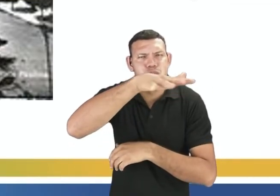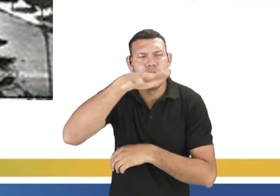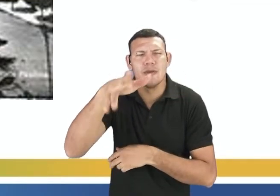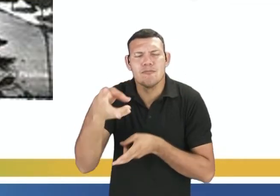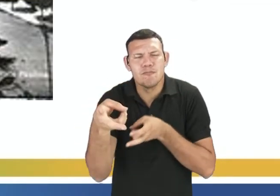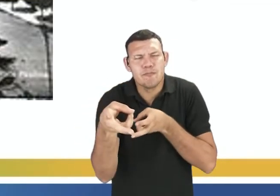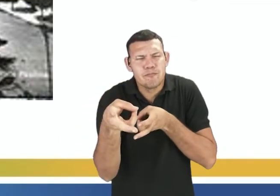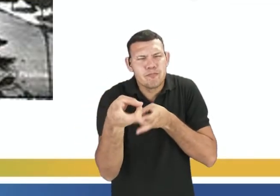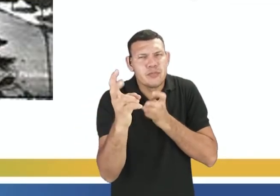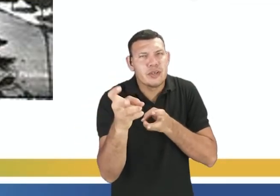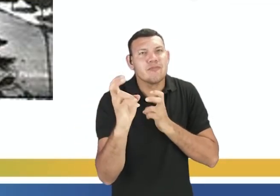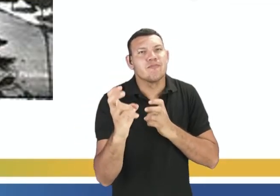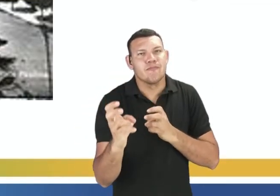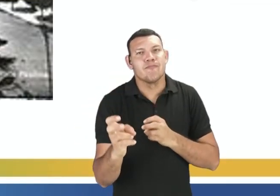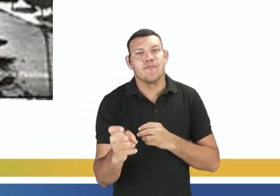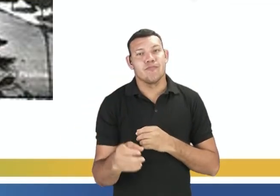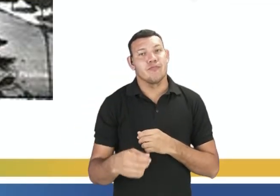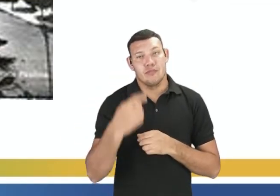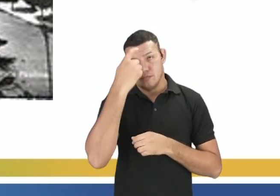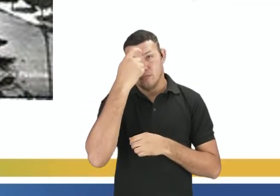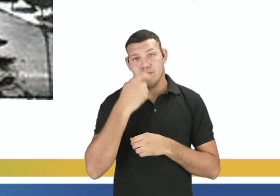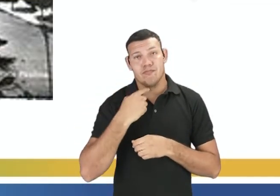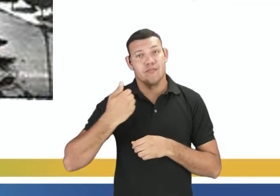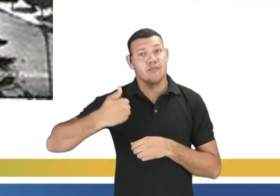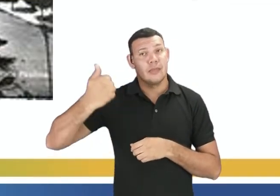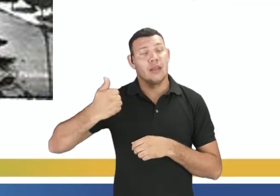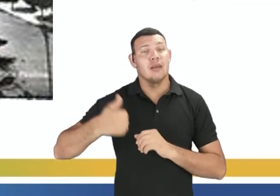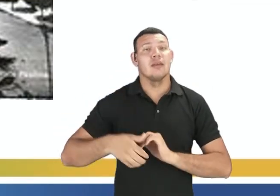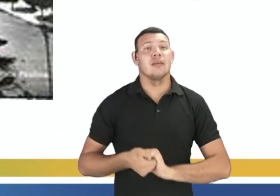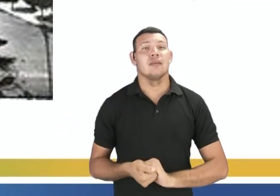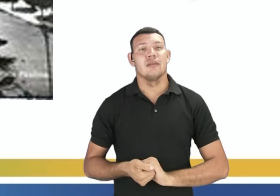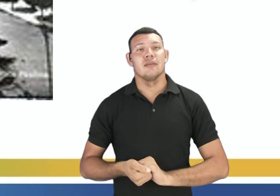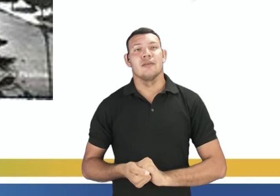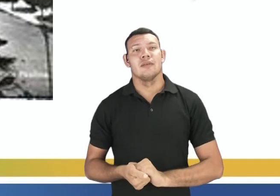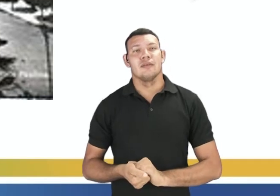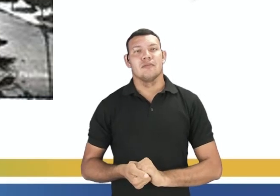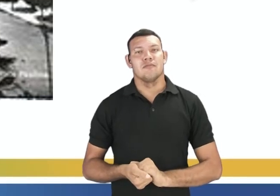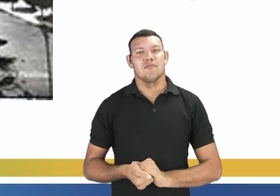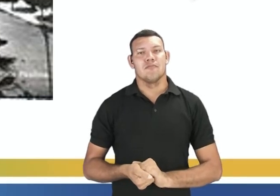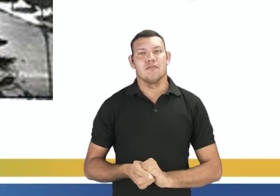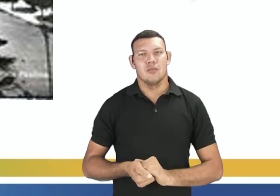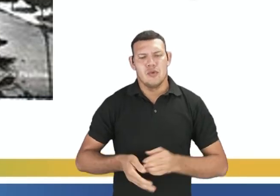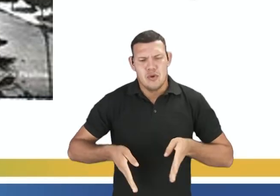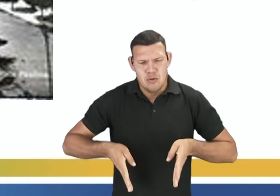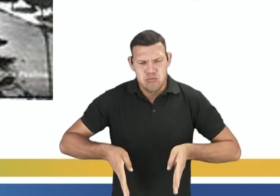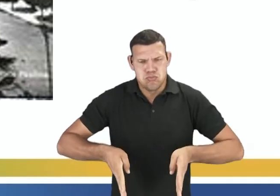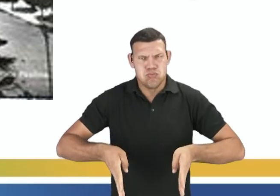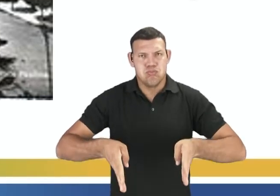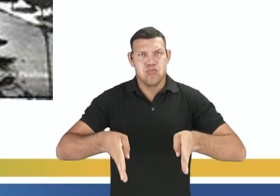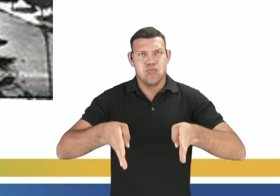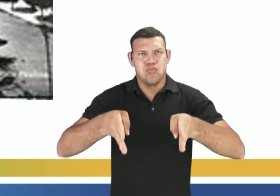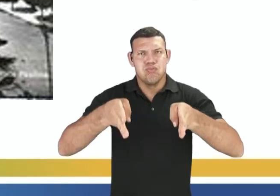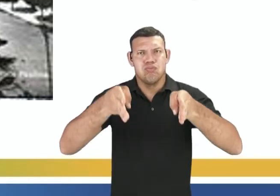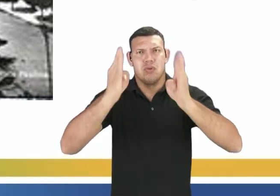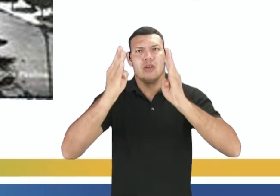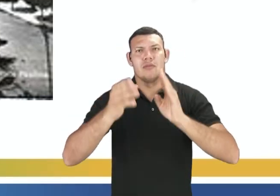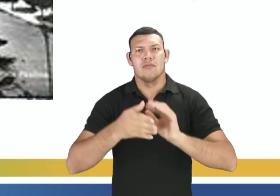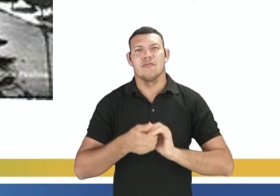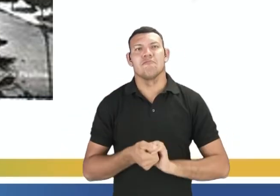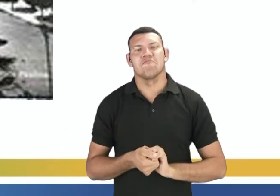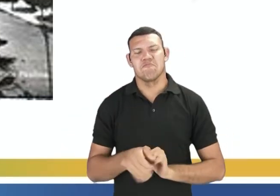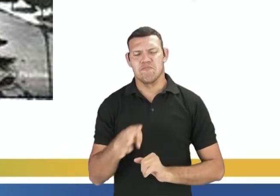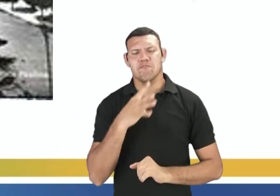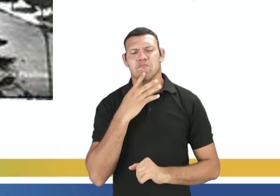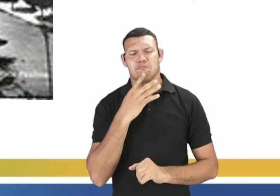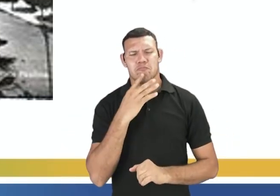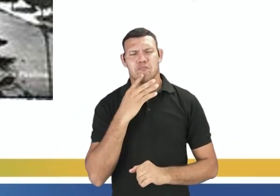a gente percebe. Vejam que a primeira imagem, né, está falando essa primeira imagem aí, é a Avenida Paulista, né? Uma avenida muito